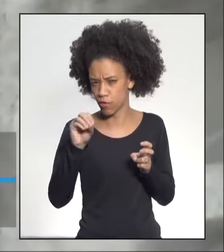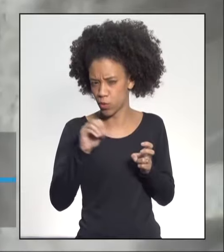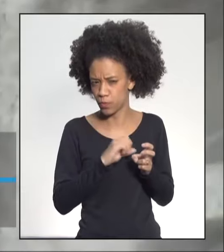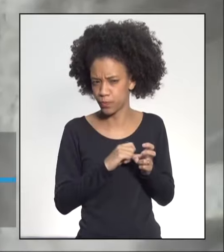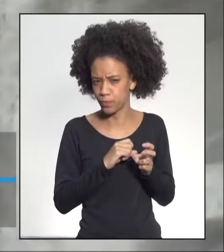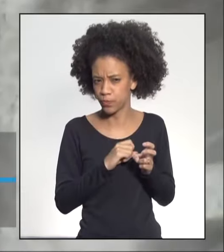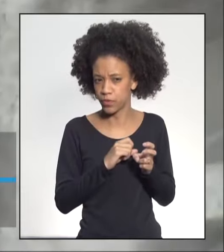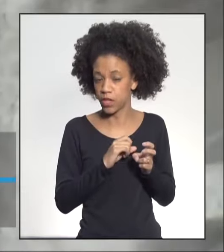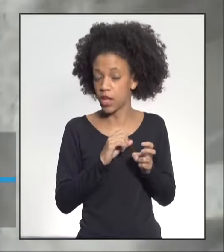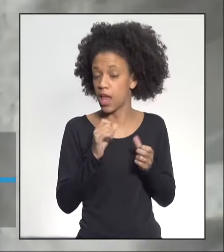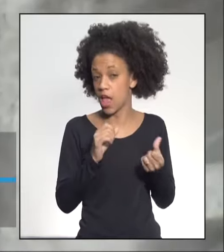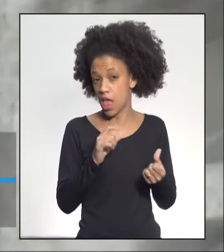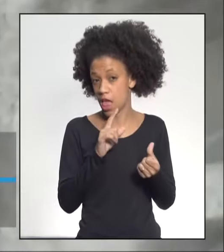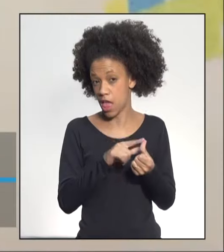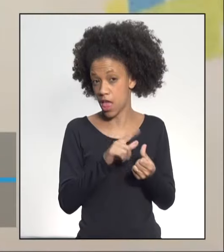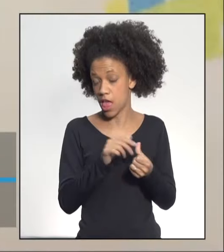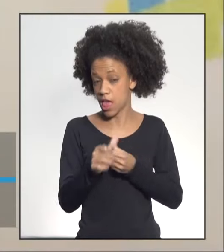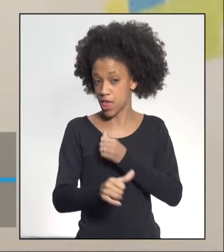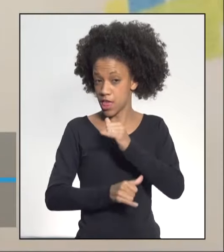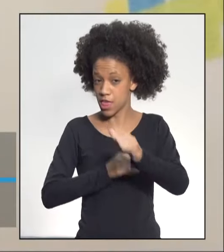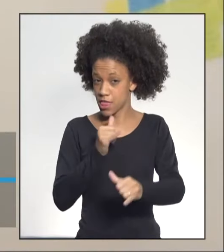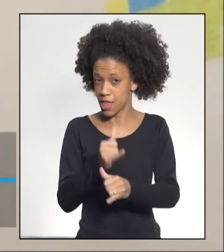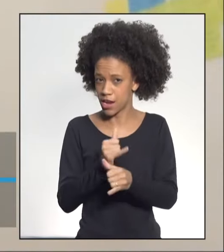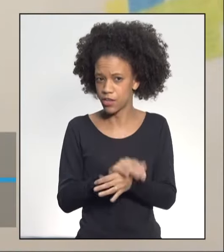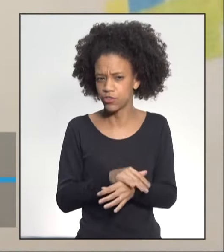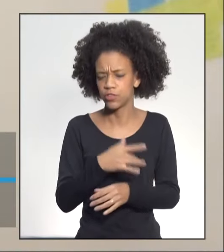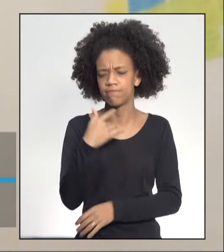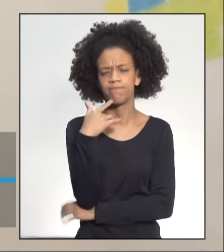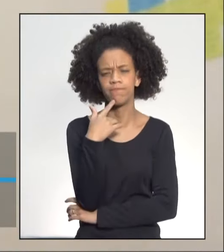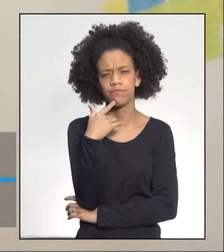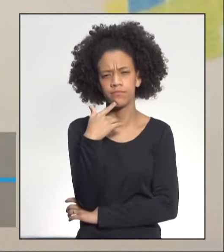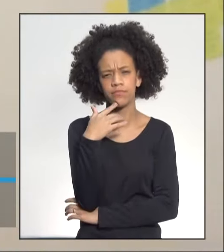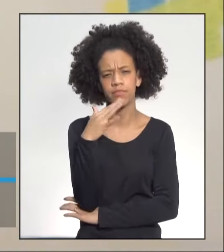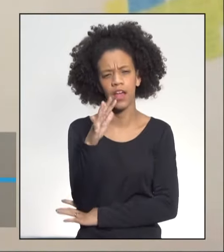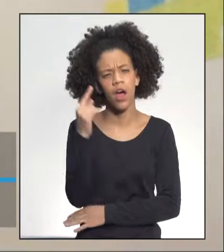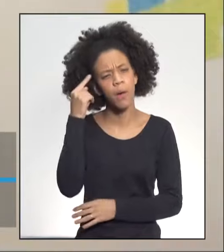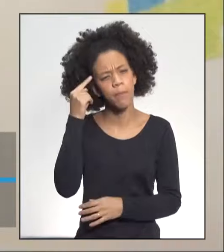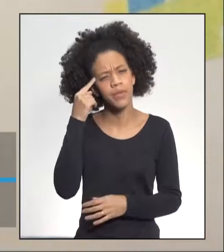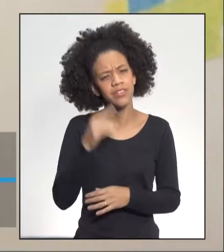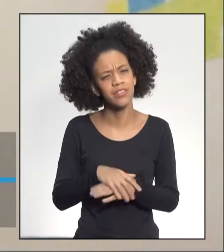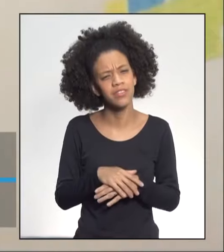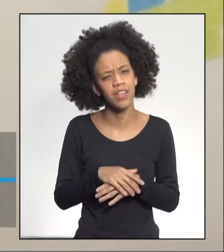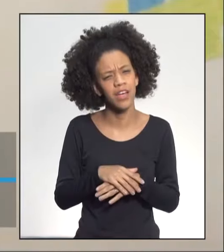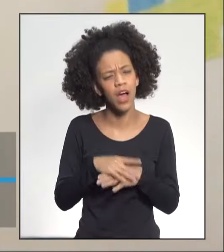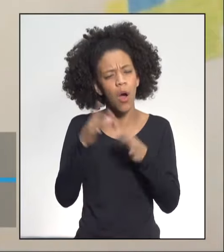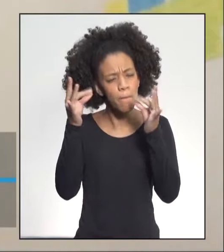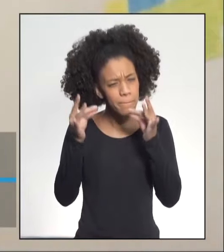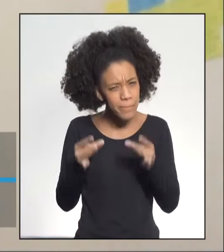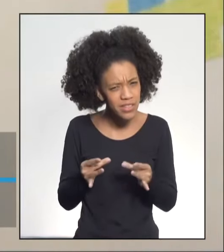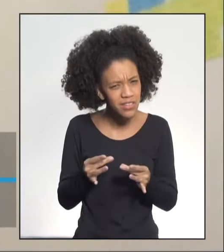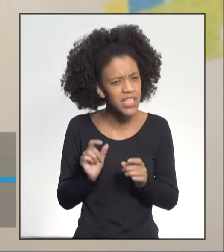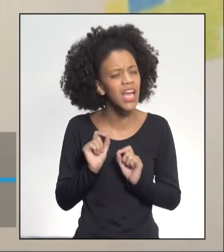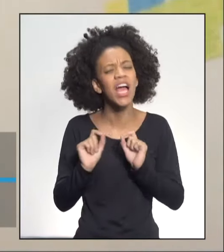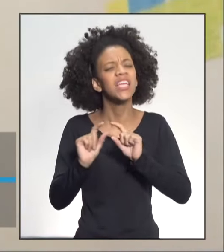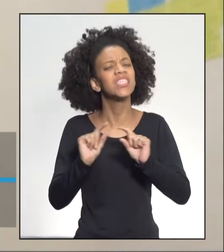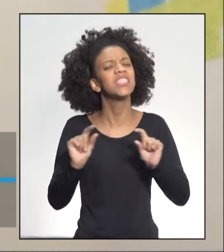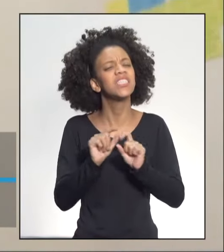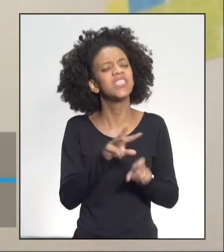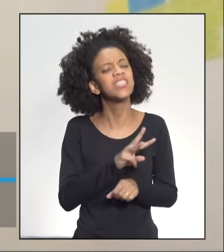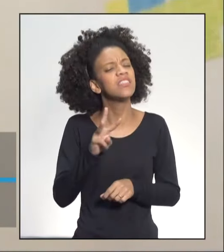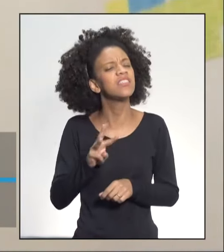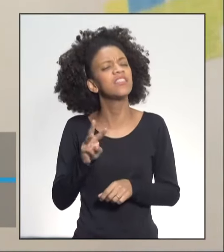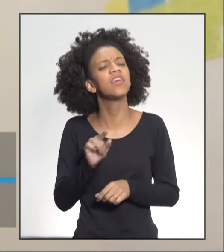Internet. Internet. Pessoal, agora pensando em internet, algo mais específico? Que site, de repente, você usa para